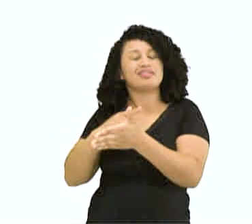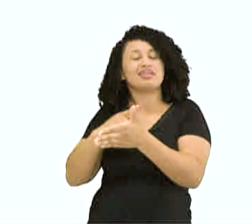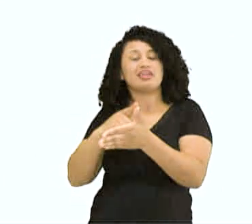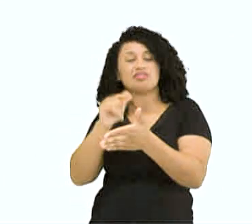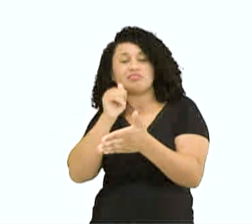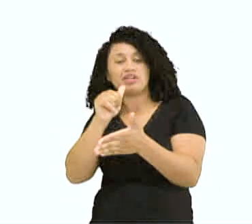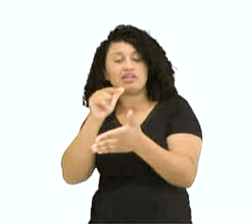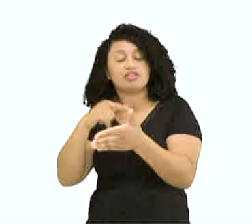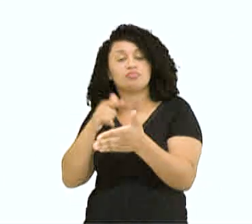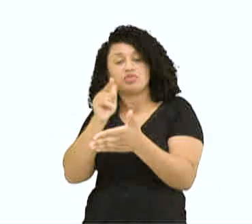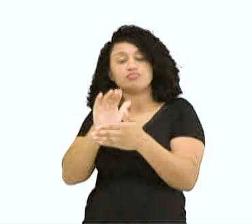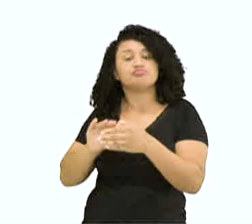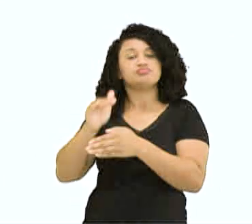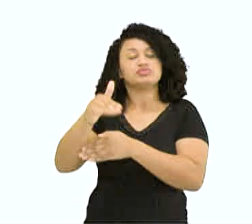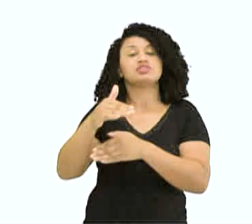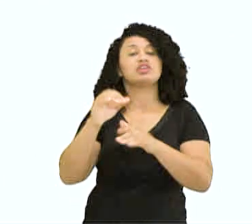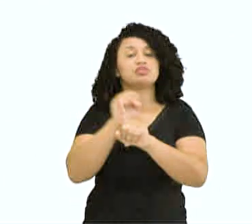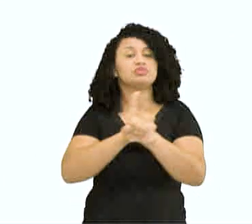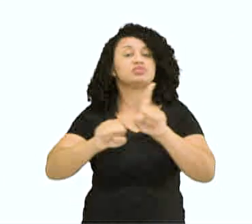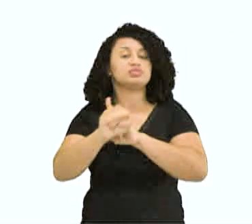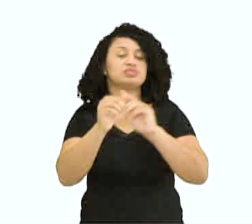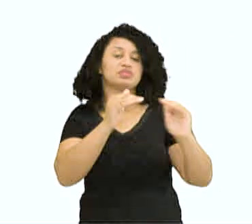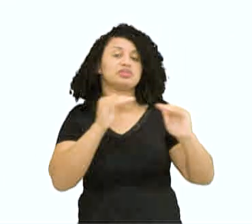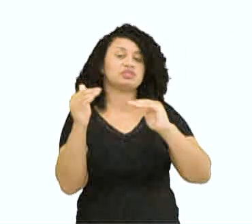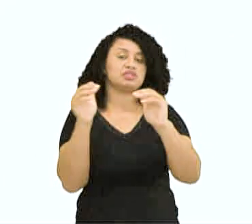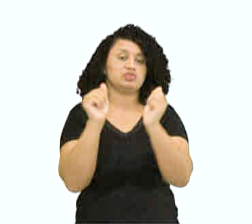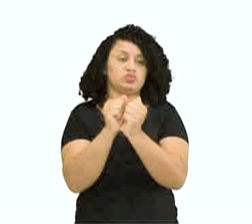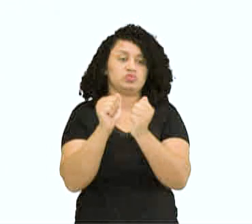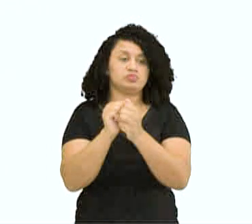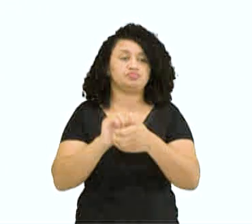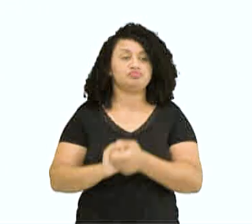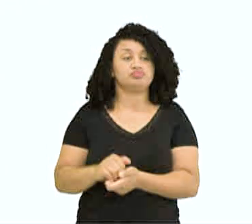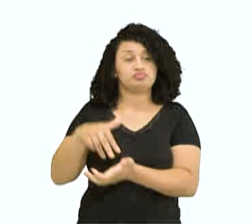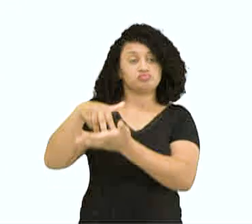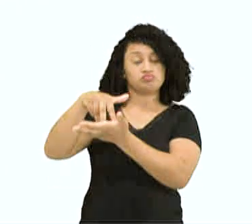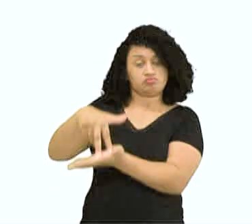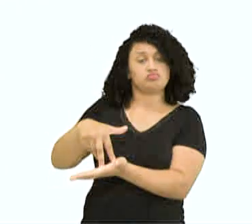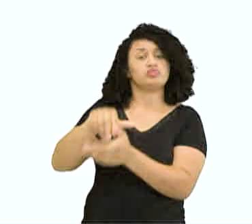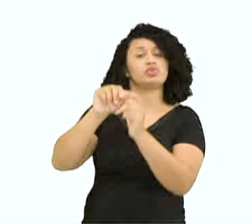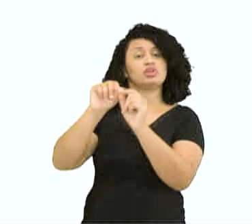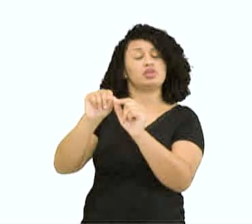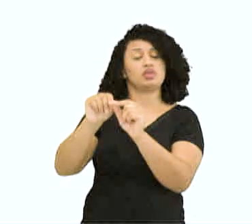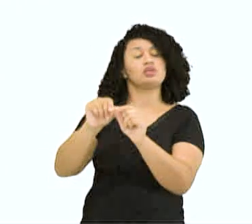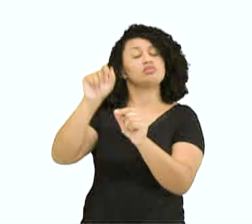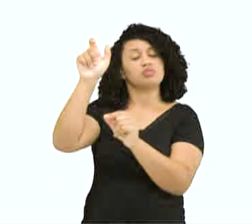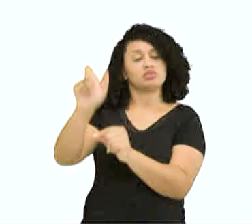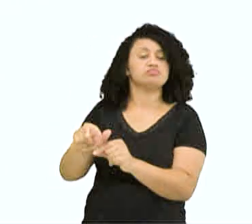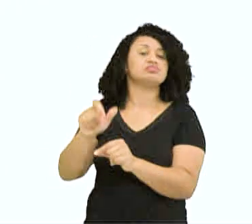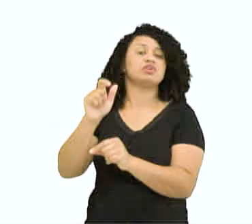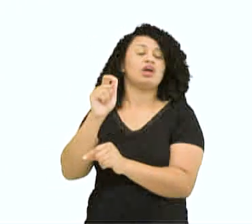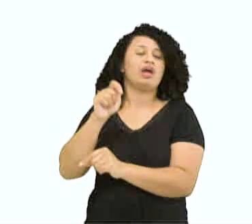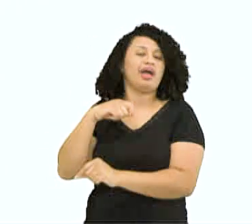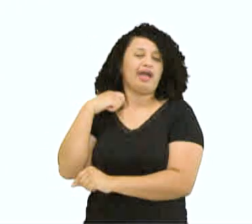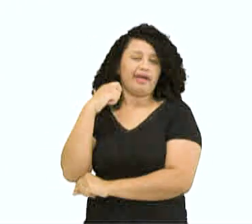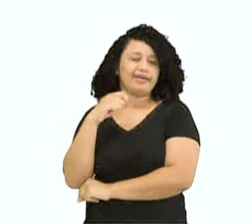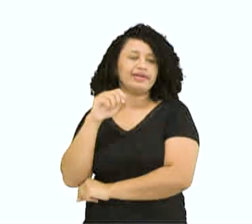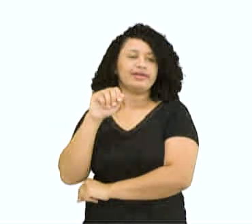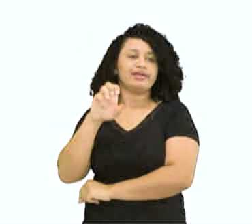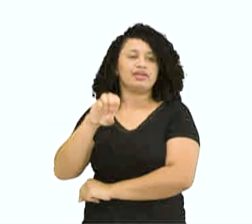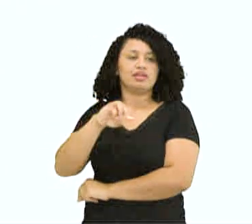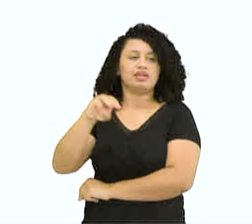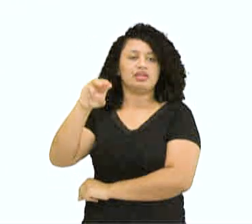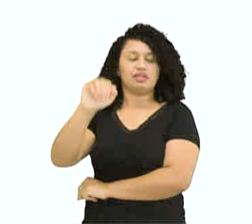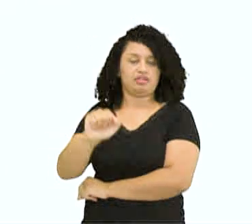juntos uma nova sociedade. A embaixadora da boa vontade desta ação é a atriz Emma Watson. Então, Emma Watson